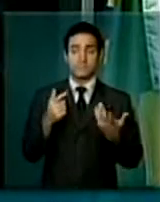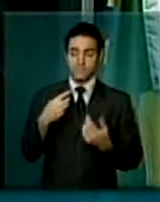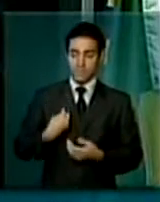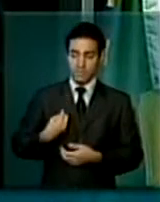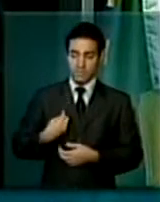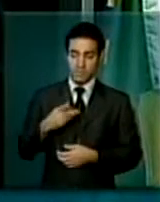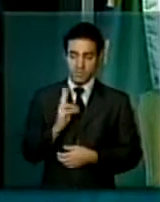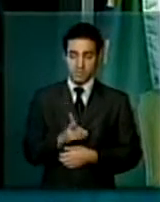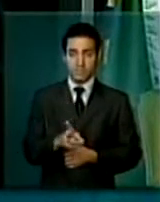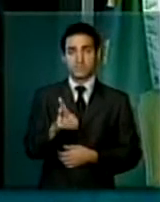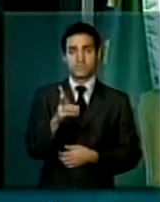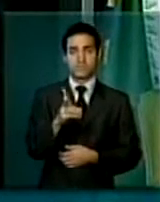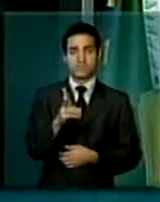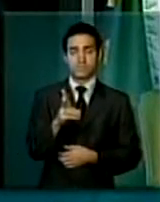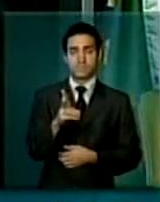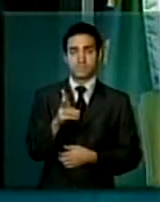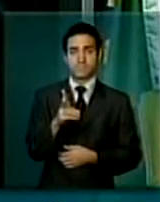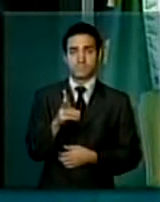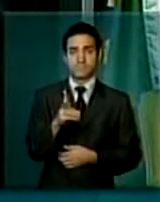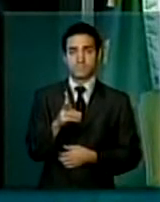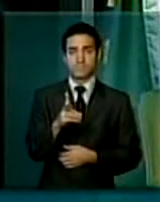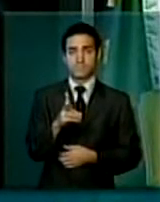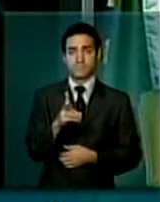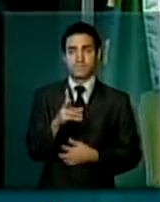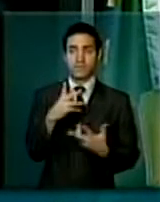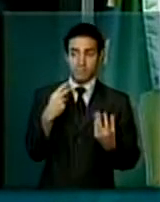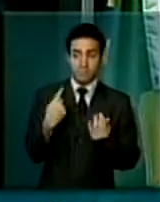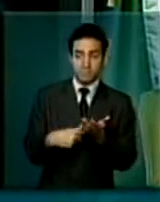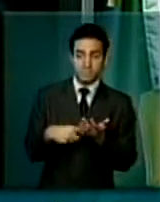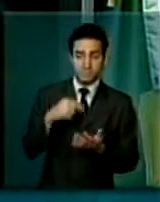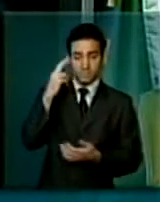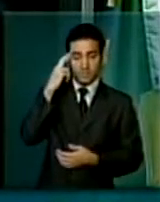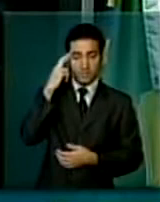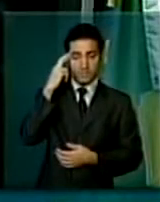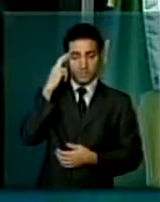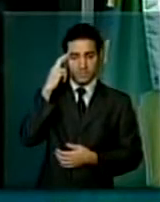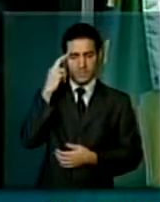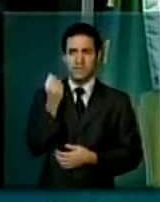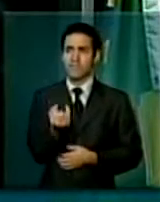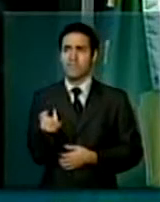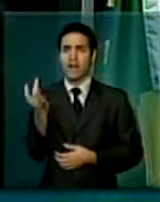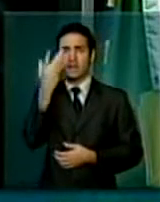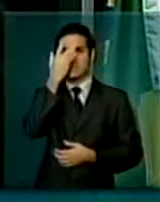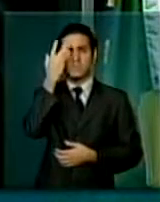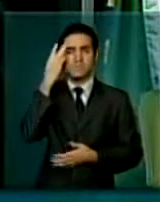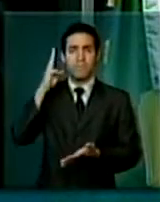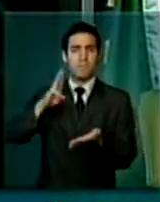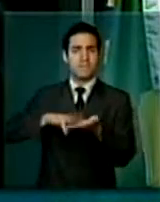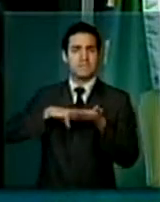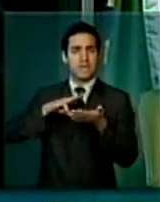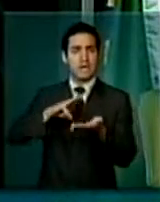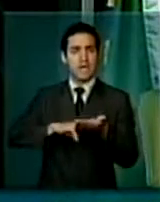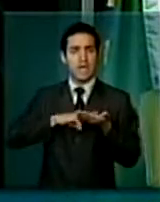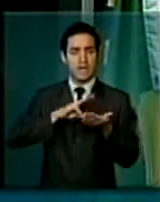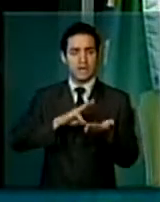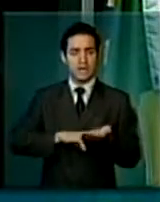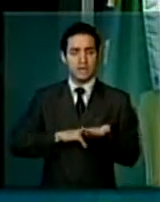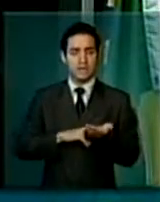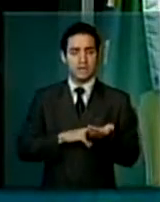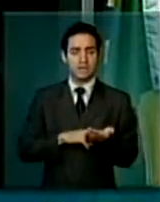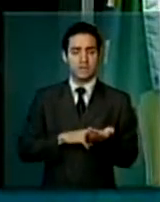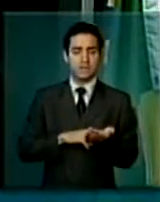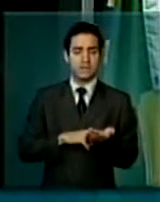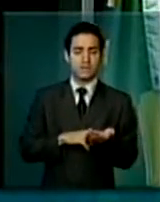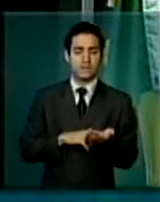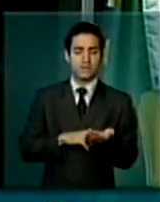continua, que sirva para nos refletir. Recebi inúmeras mensagens, né, eu falei quando o falecimento do meu